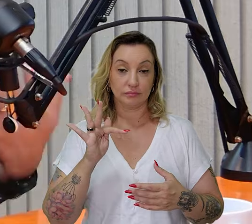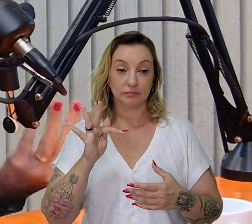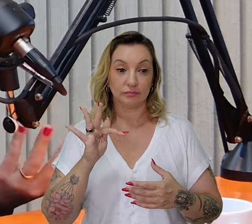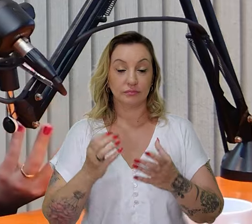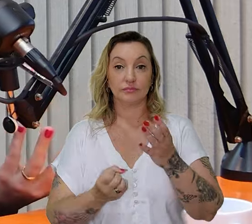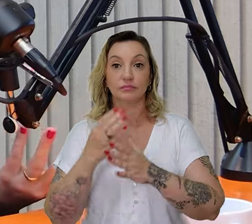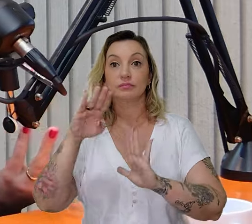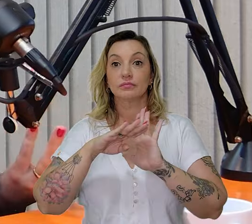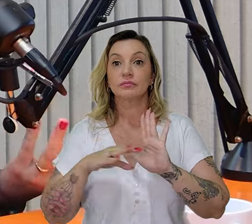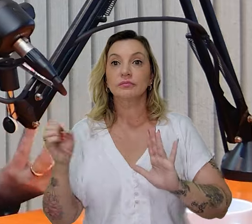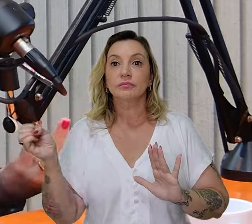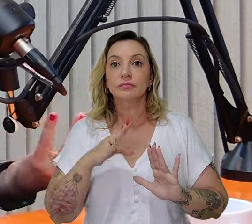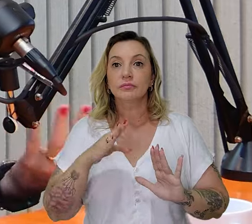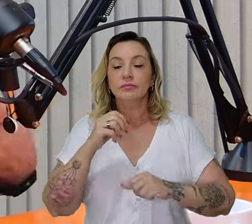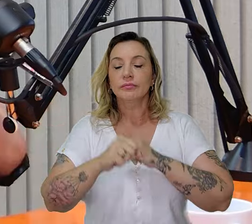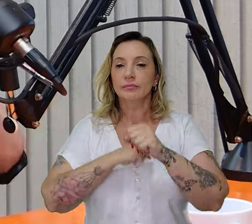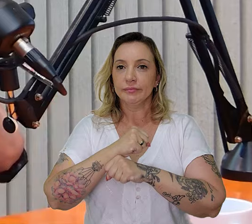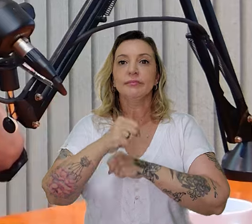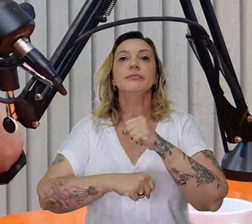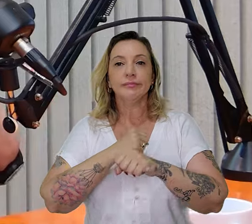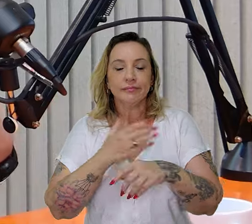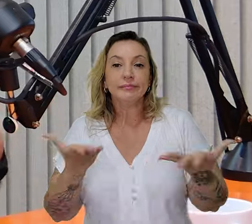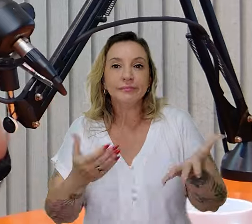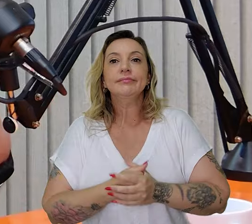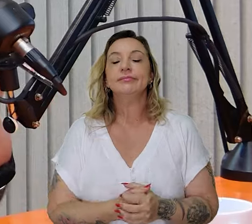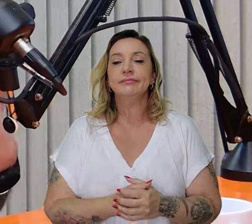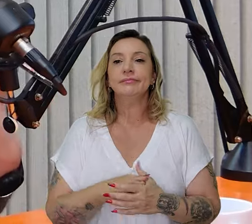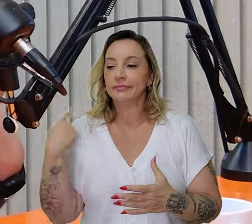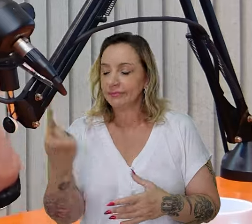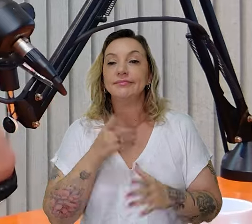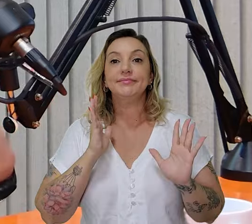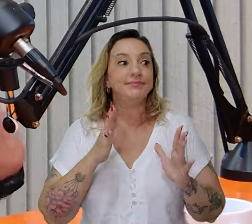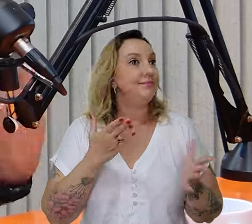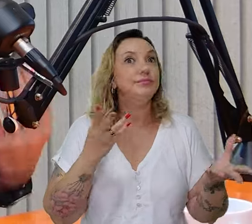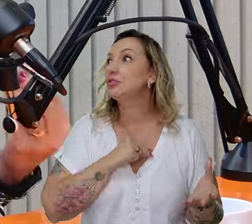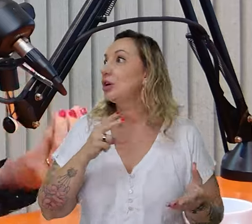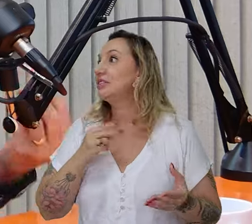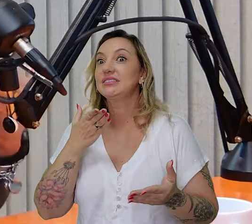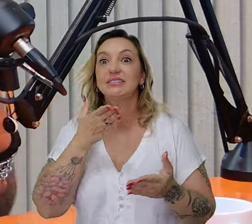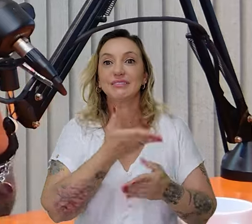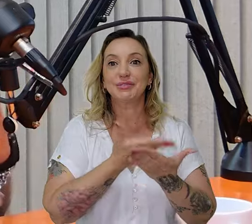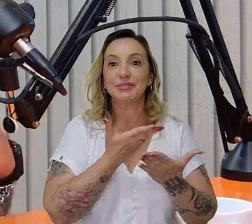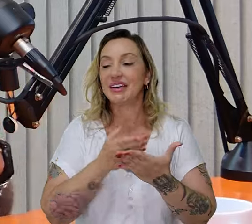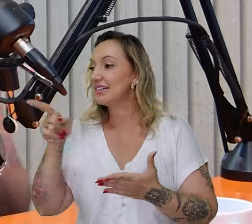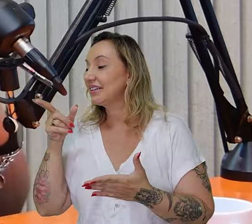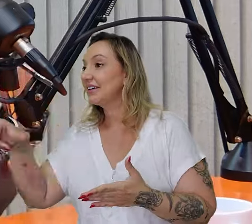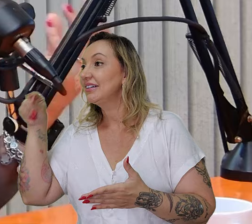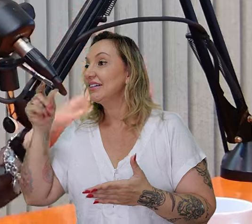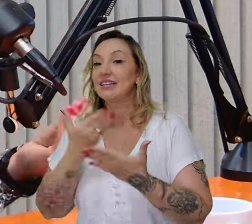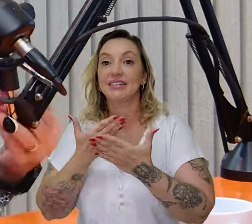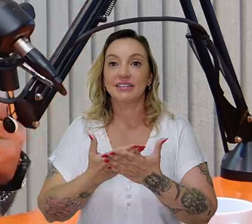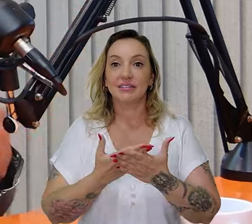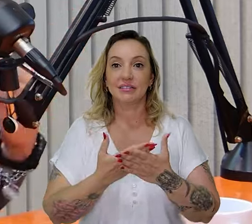todo ano Ah é Então as a gente fica assim nossa agora eu quero fazer esse Agora eu quero fazer esse porque o o E aí tem toda uma